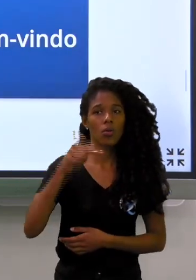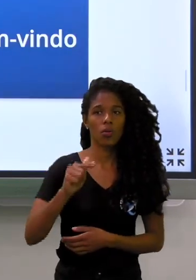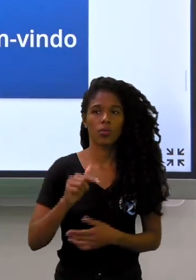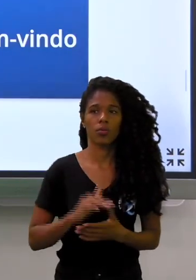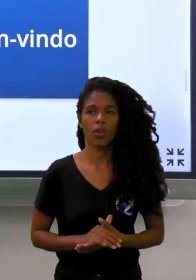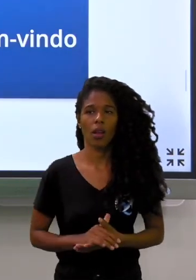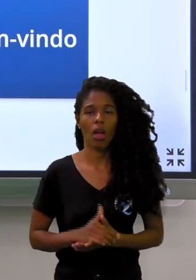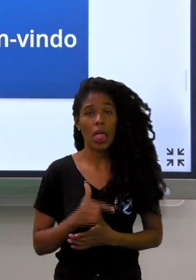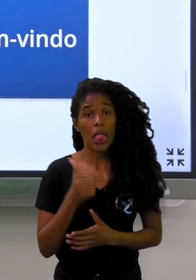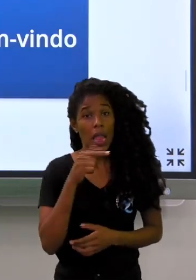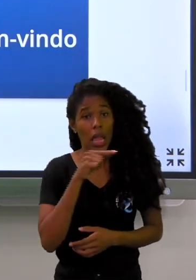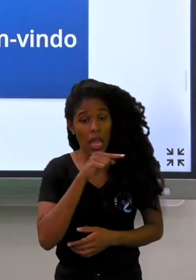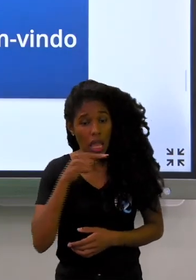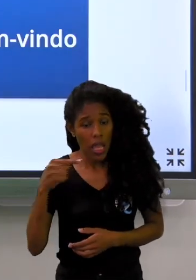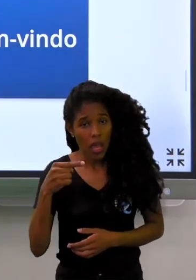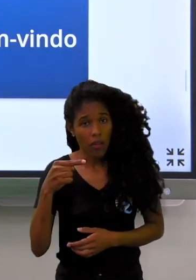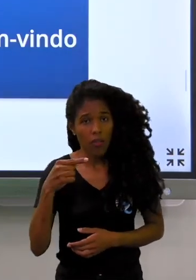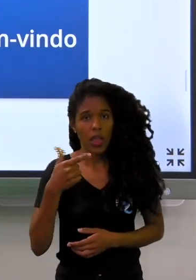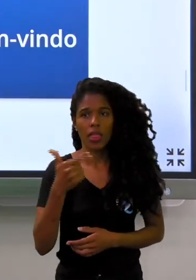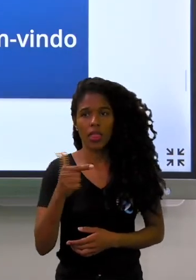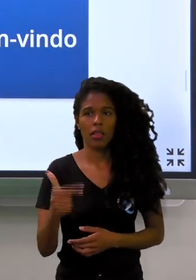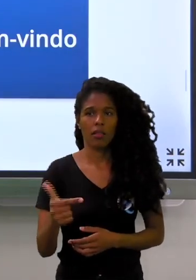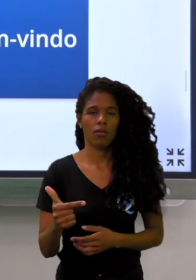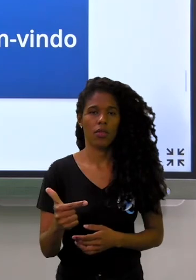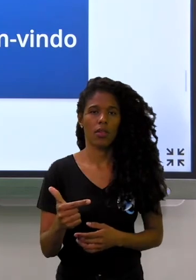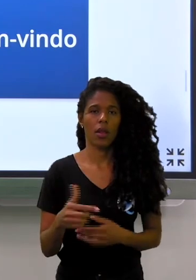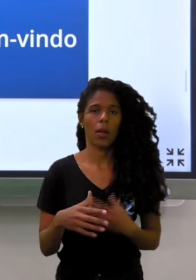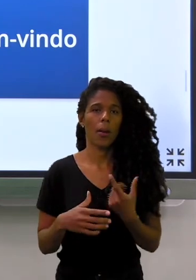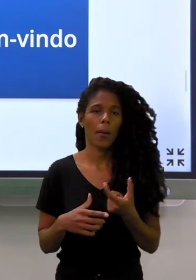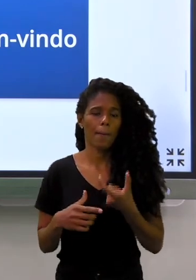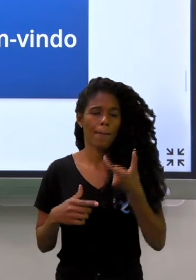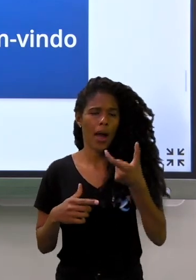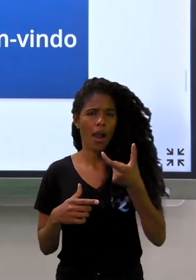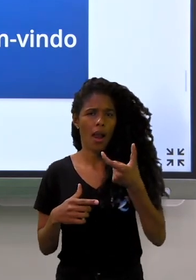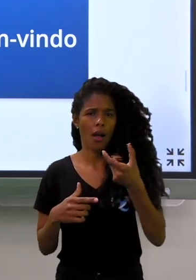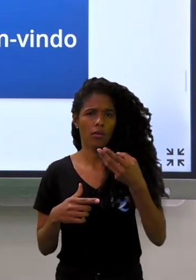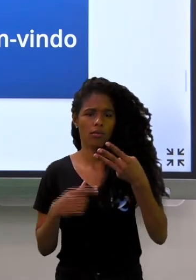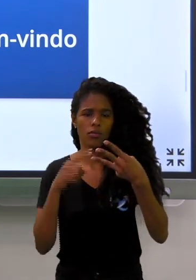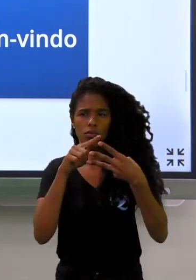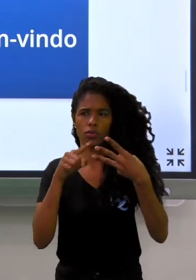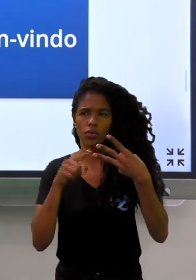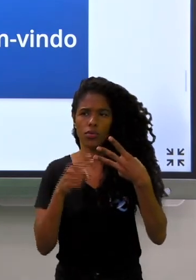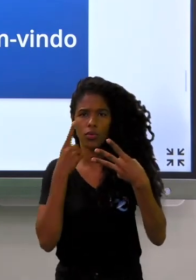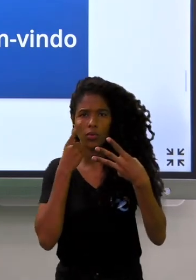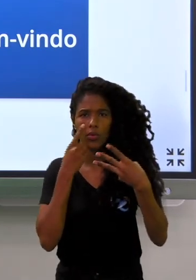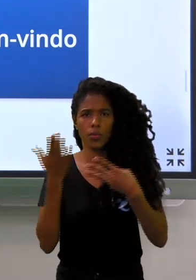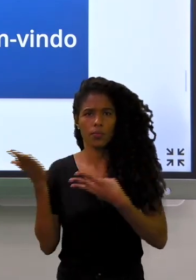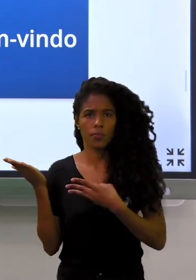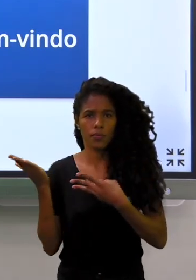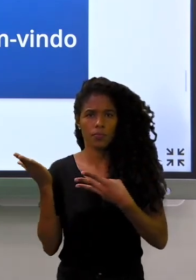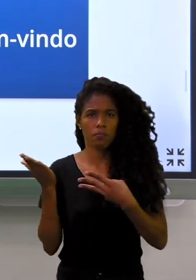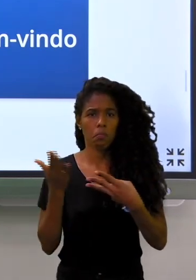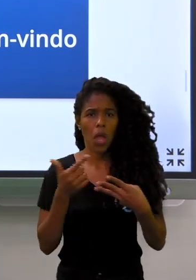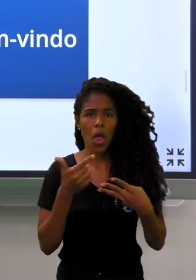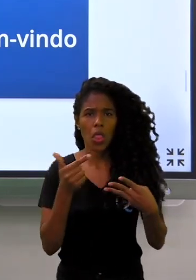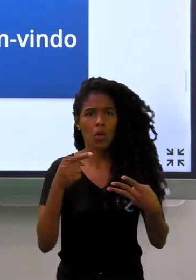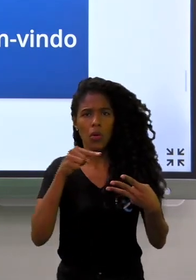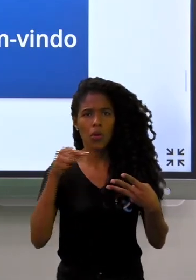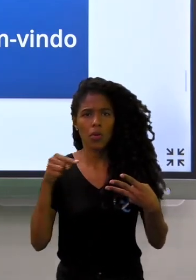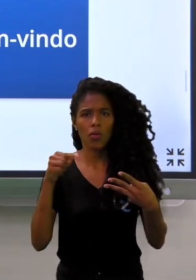não tem hífen em bem-te-vi, dia a dia, bem-vindo. Qual que não tem